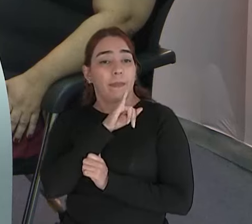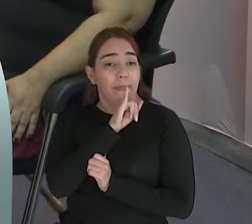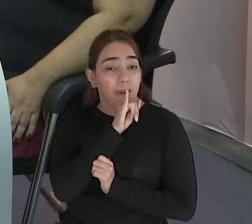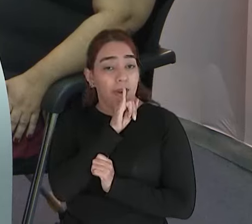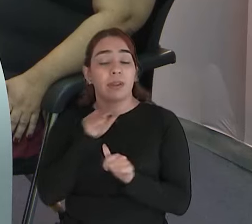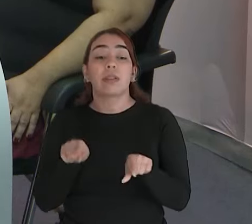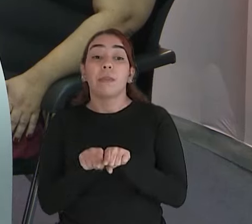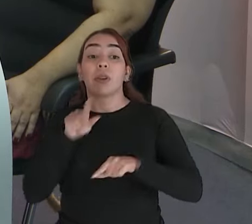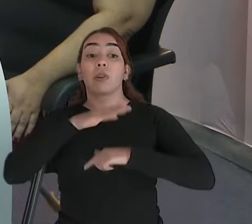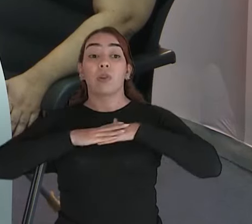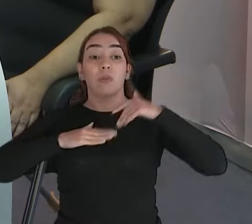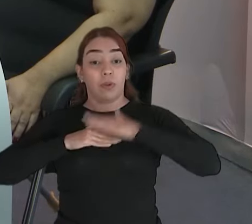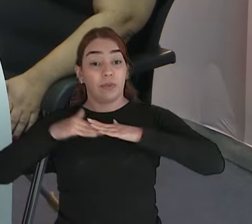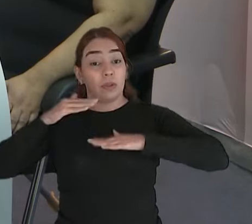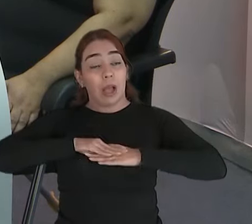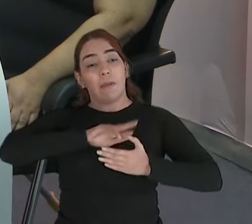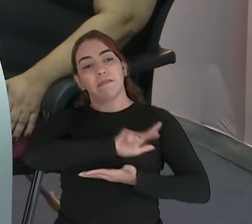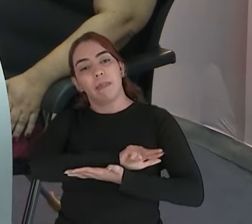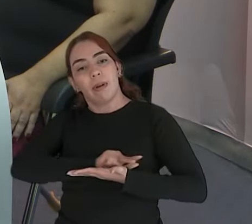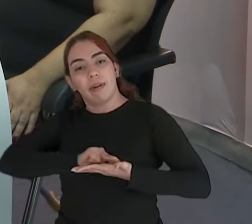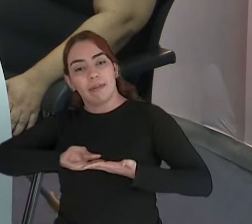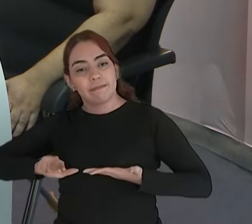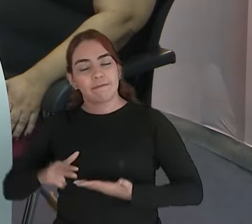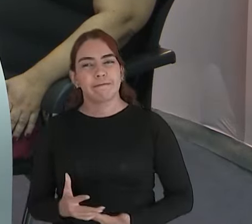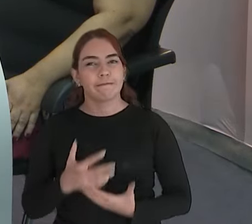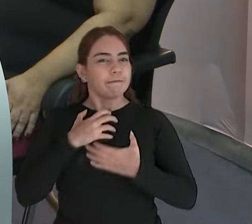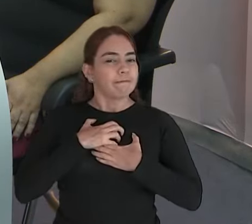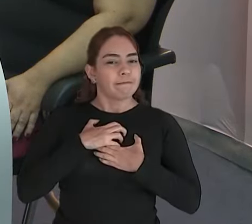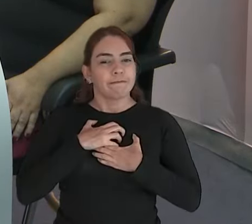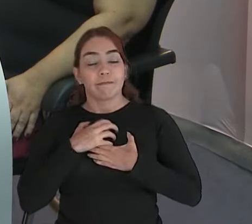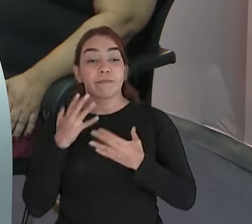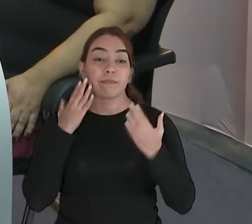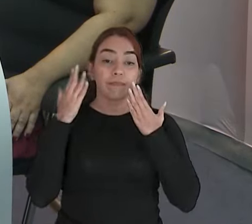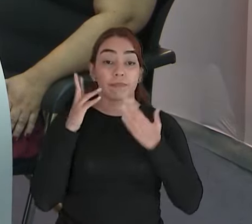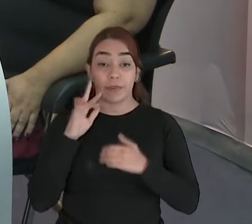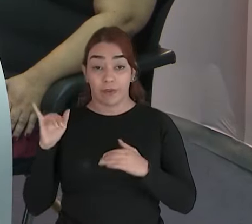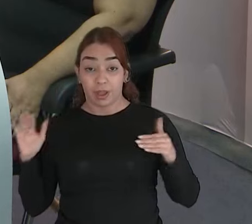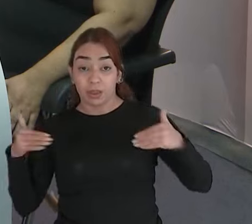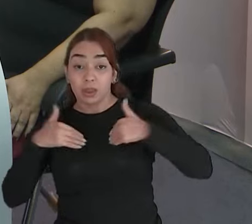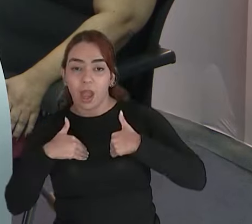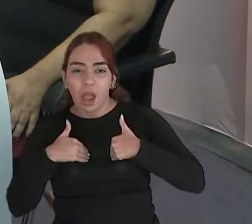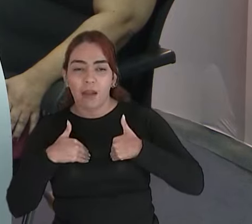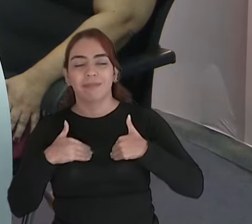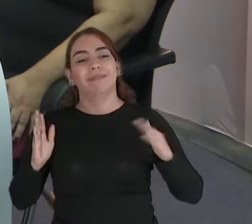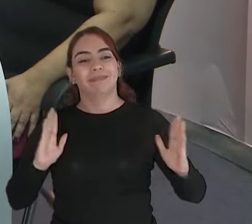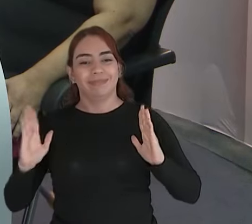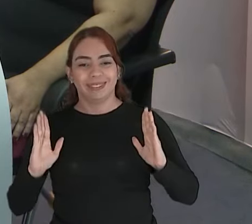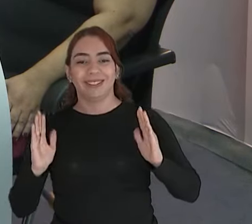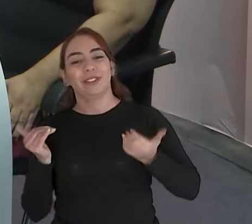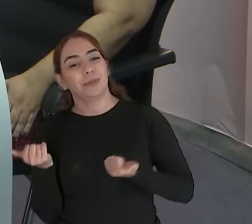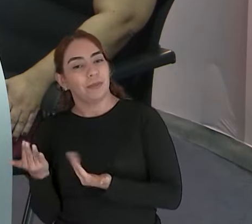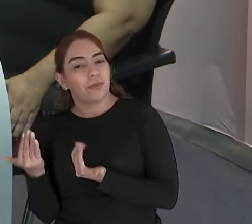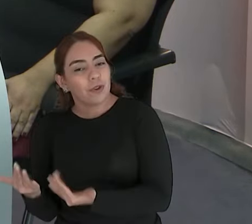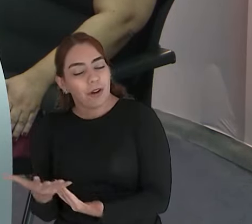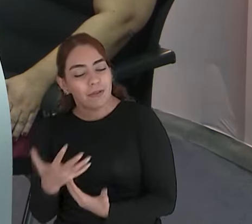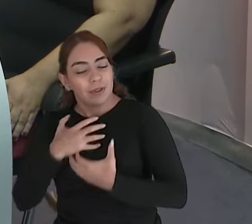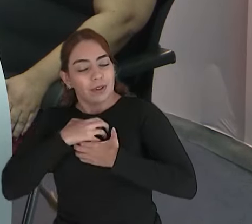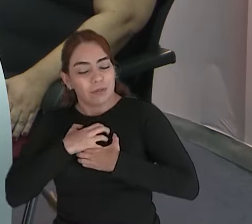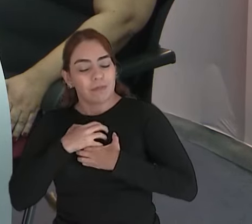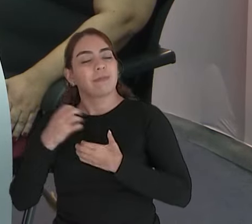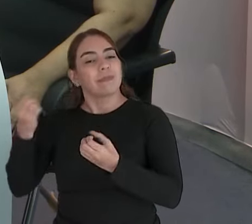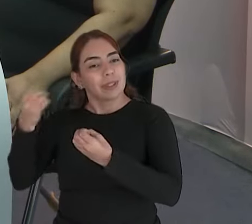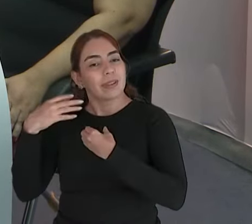em profissionais de diferentes áreas. Como uma pessoa com TEA enfrenta a adolescência? Como prepará-la para